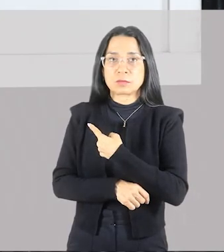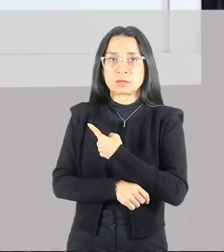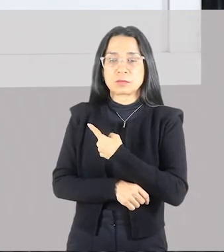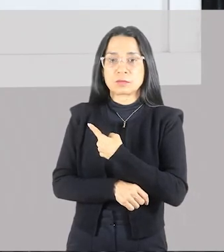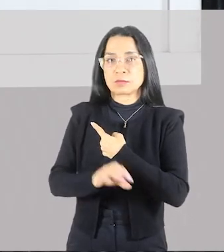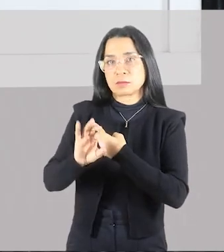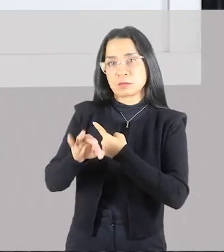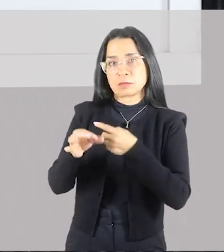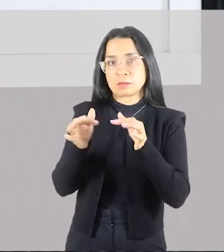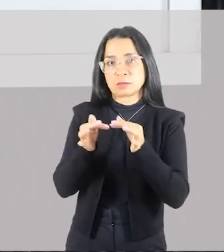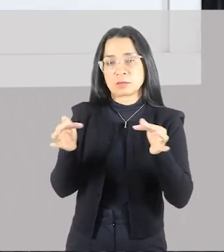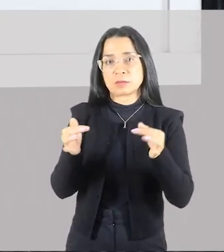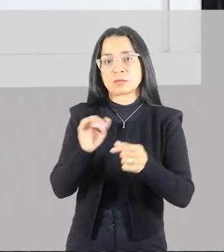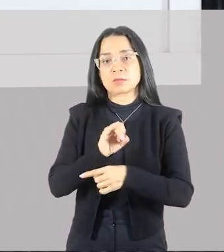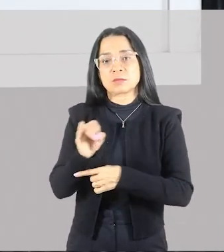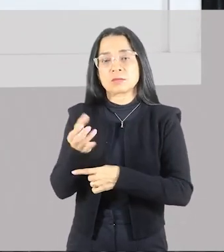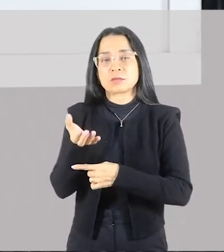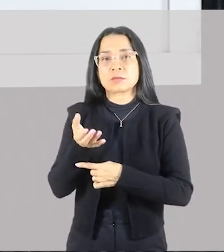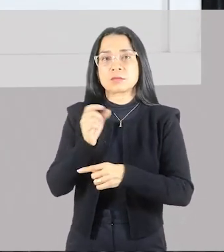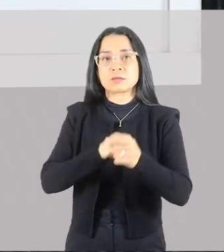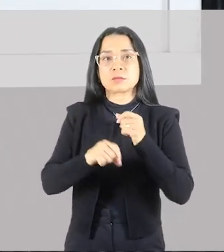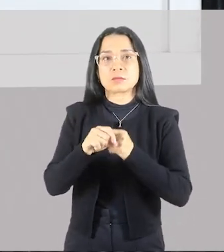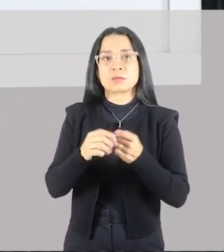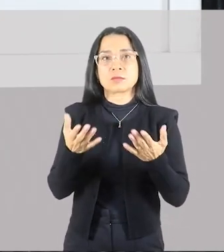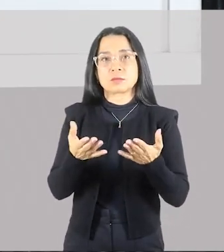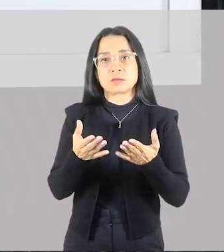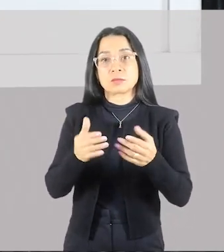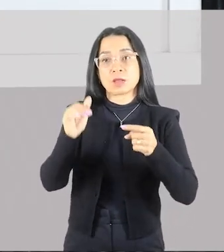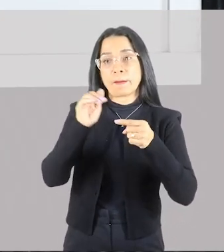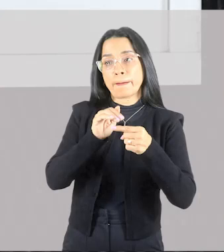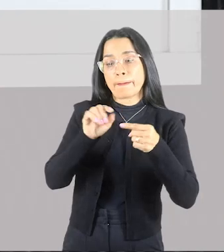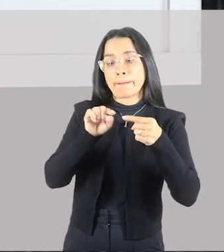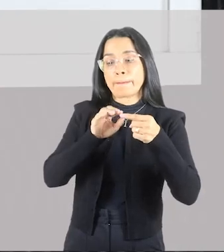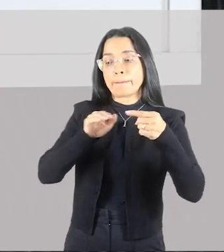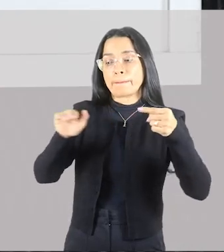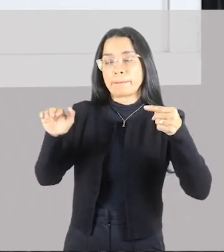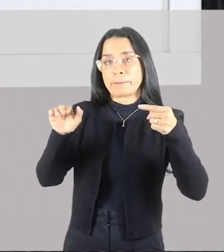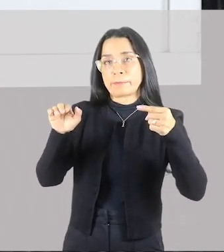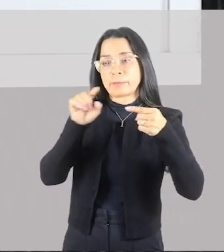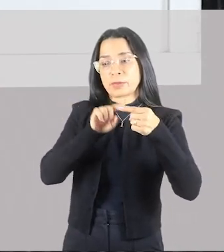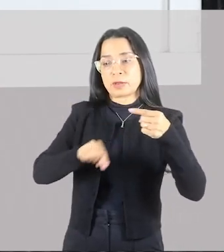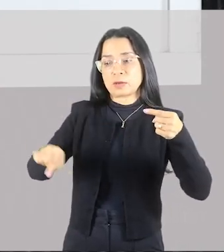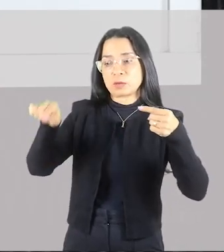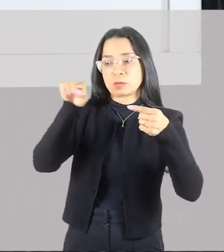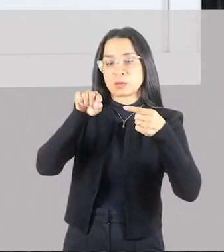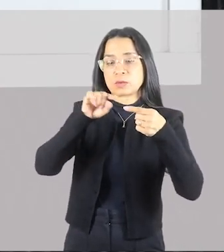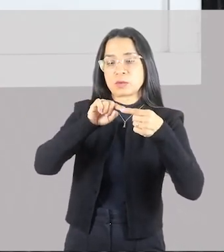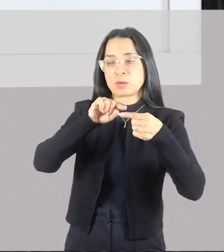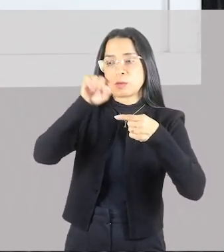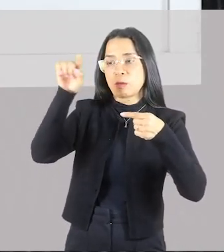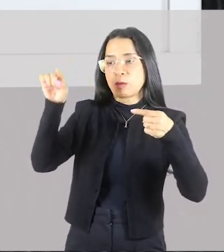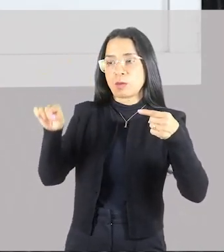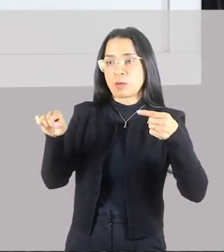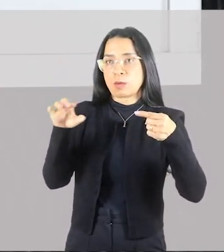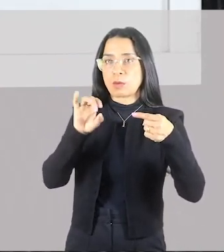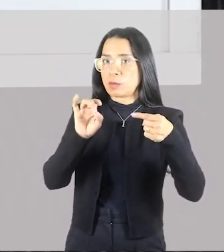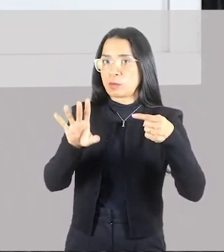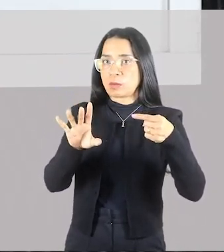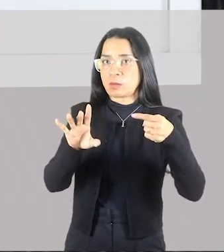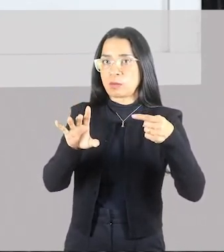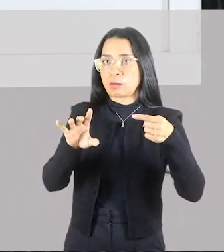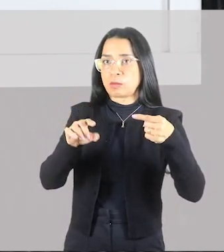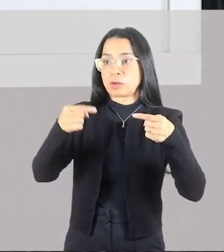Perfeito? Se você quer pelo menos só metade do círculo, um semicírculo, aí, turma, você